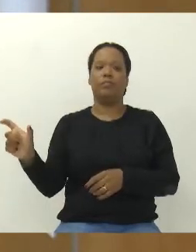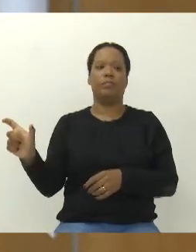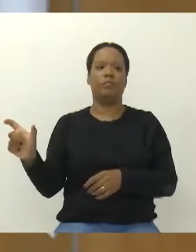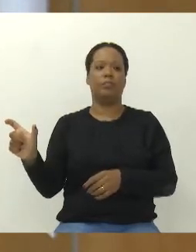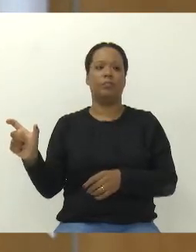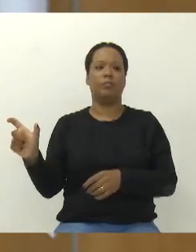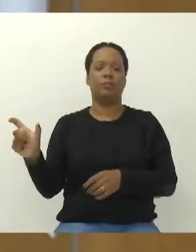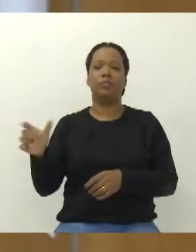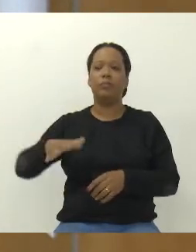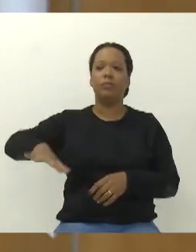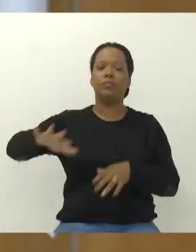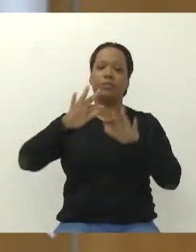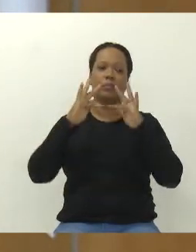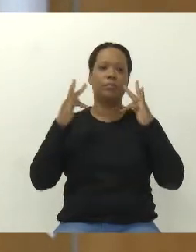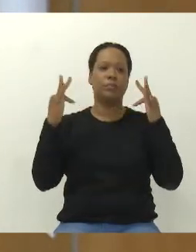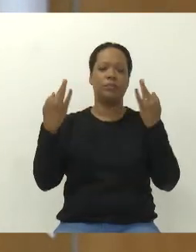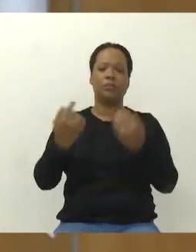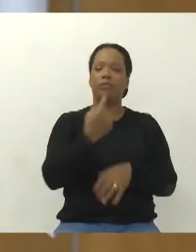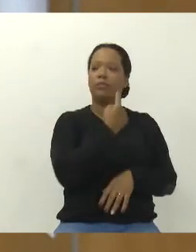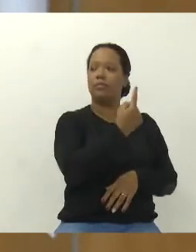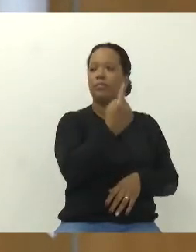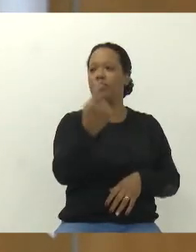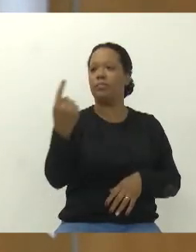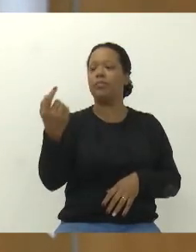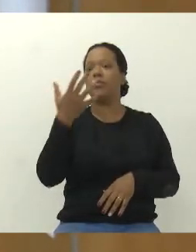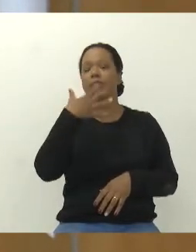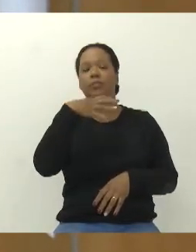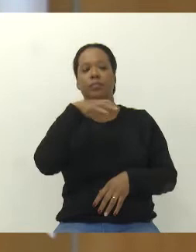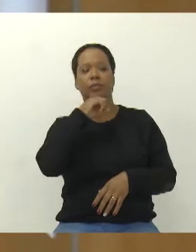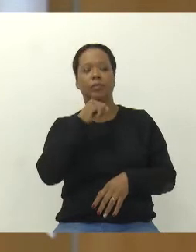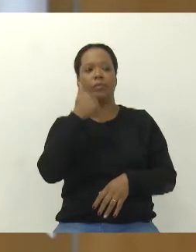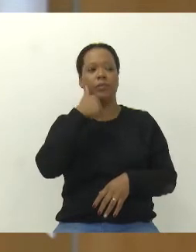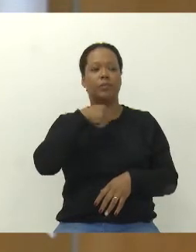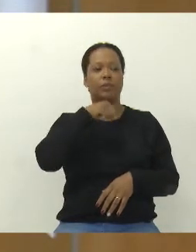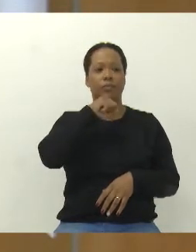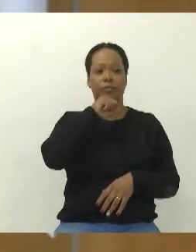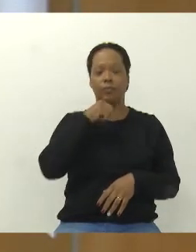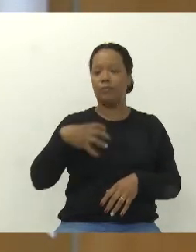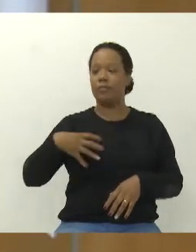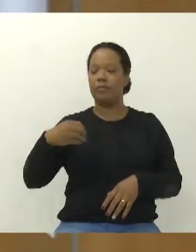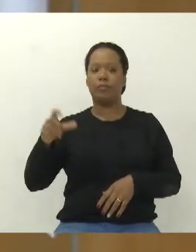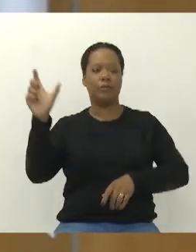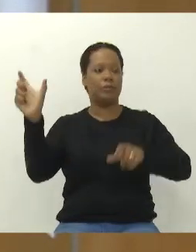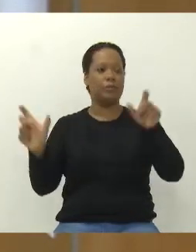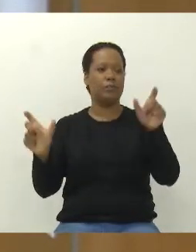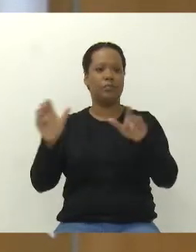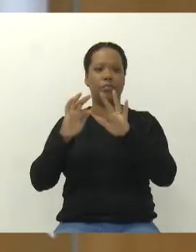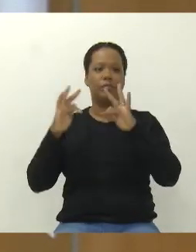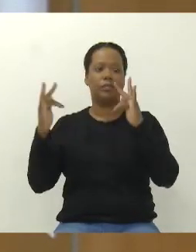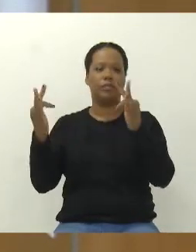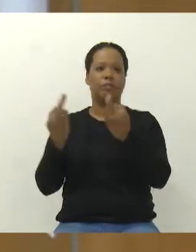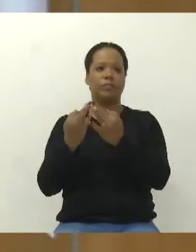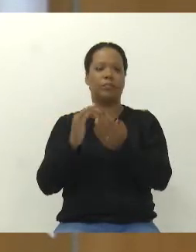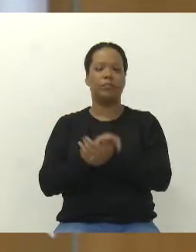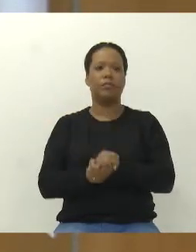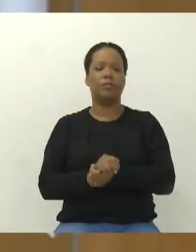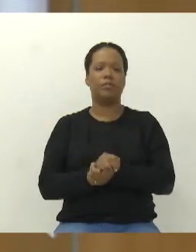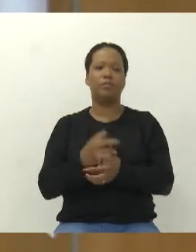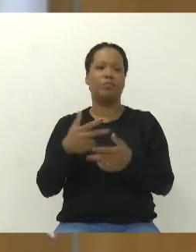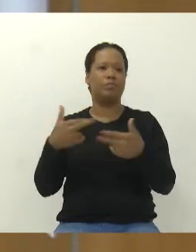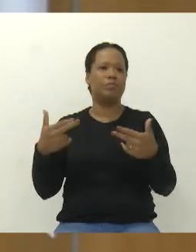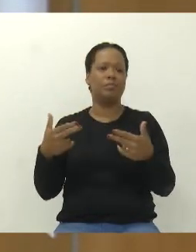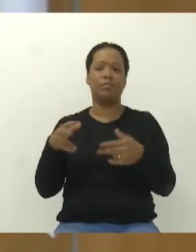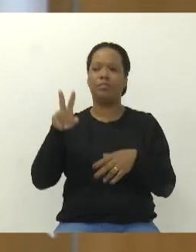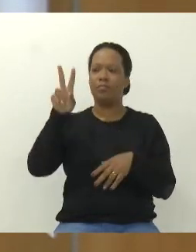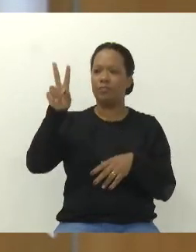todo mundo aqui tem família, né? Às vezes tem o pai, tem a mãe, tem filho. E eu falo a verdade para vocês, não tem coisa mais desagradável do que